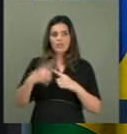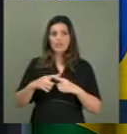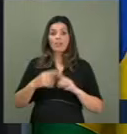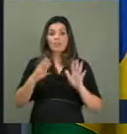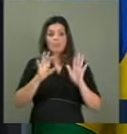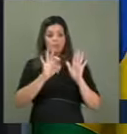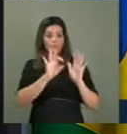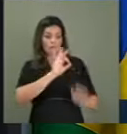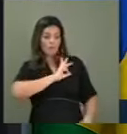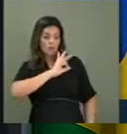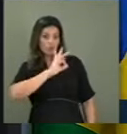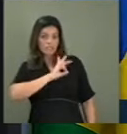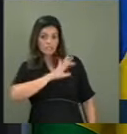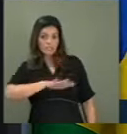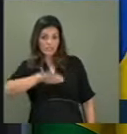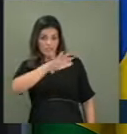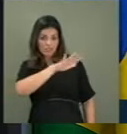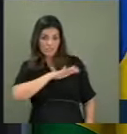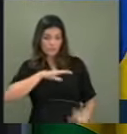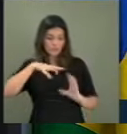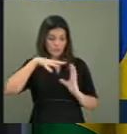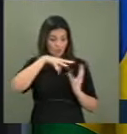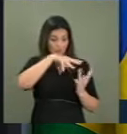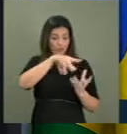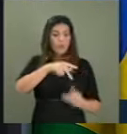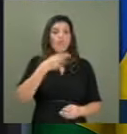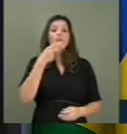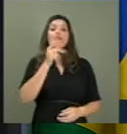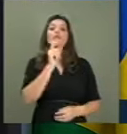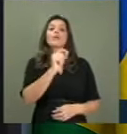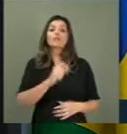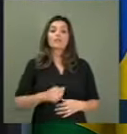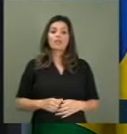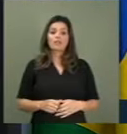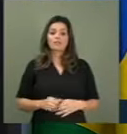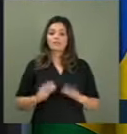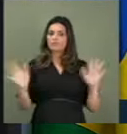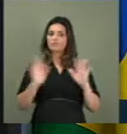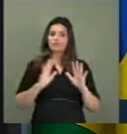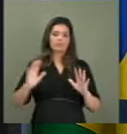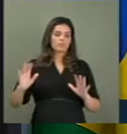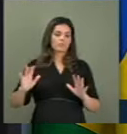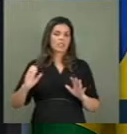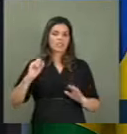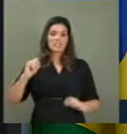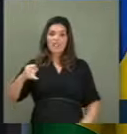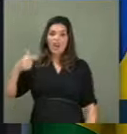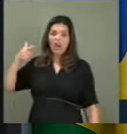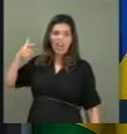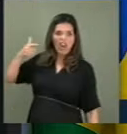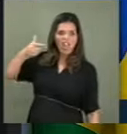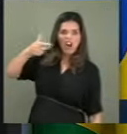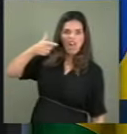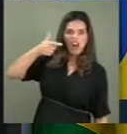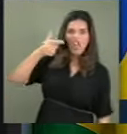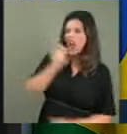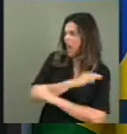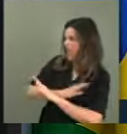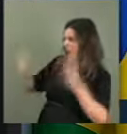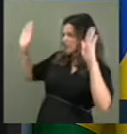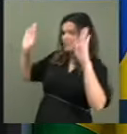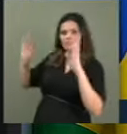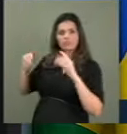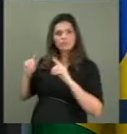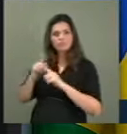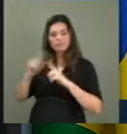polícias, as polícias do mundo, dizem sempre, nunca reaja a um assalto, né? Então, isso tem